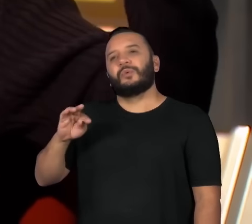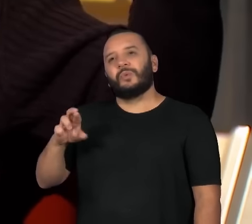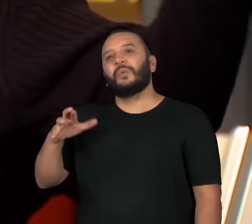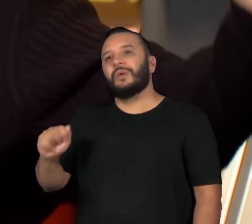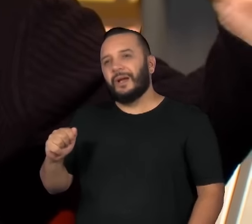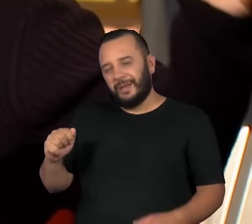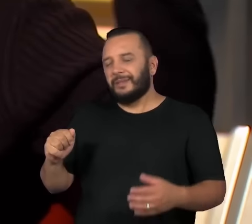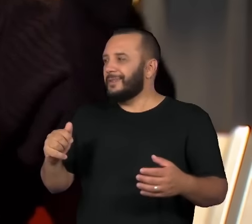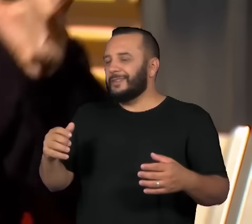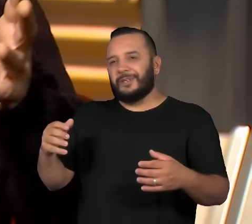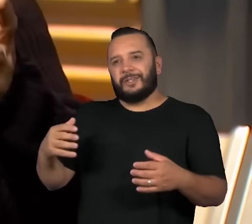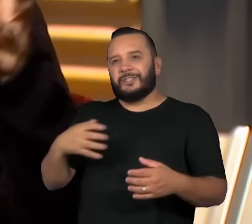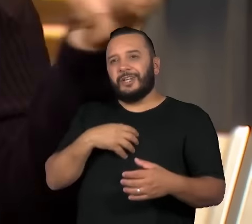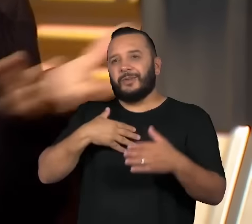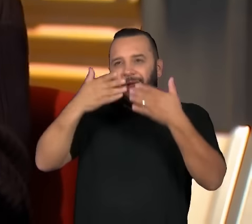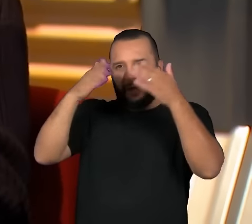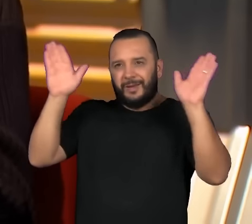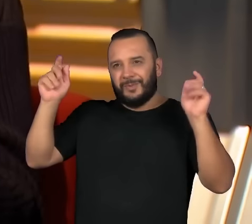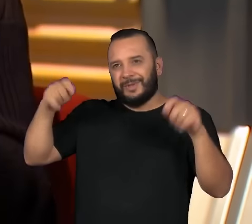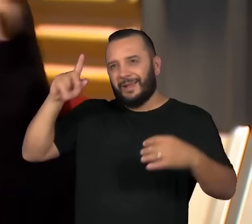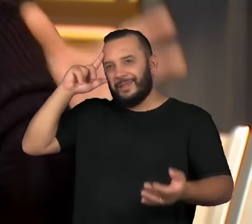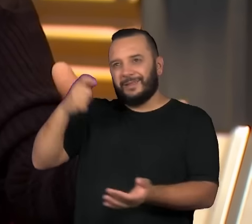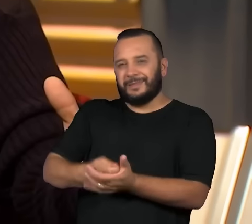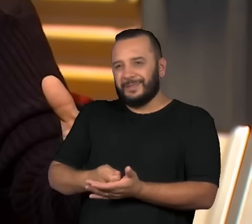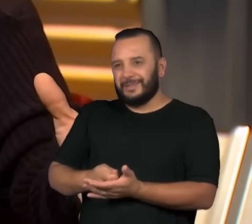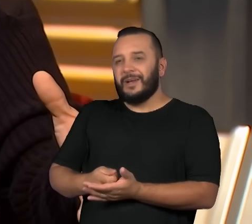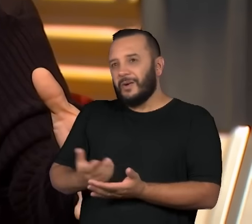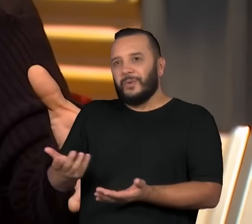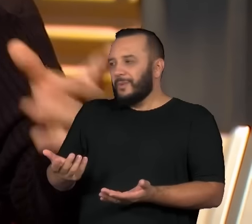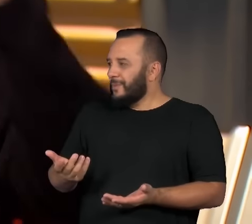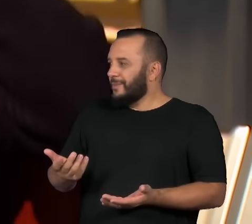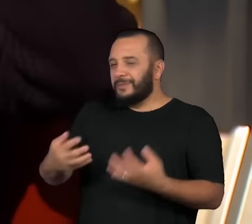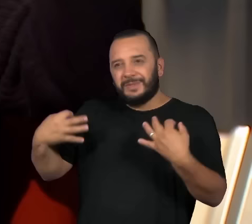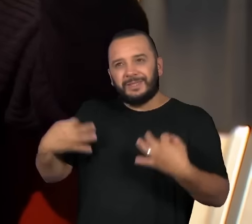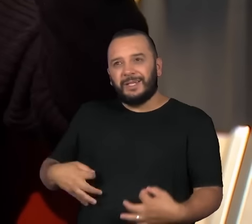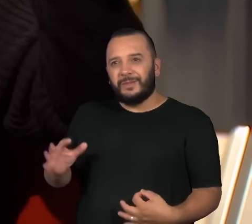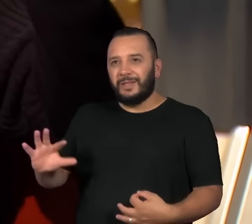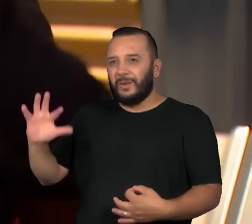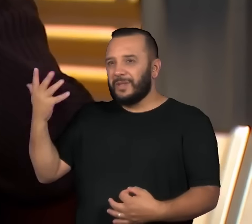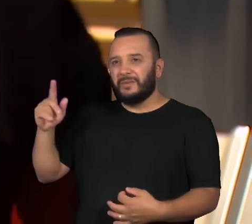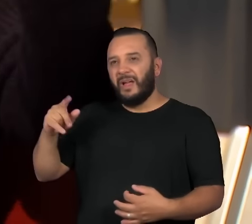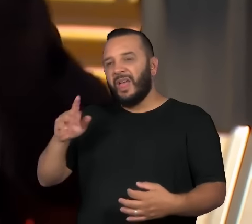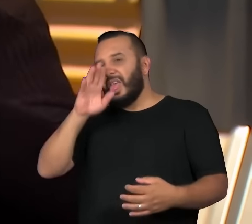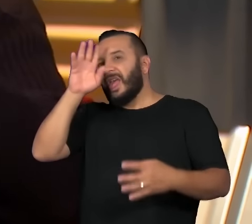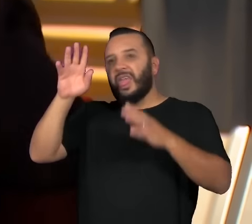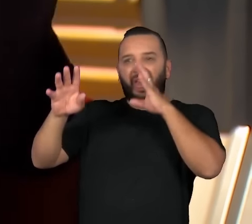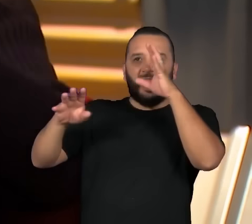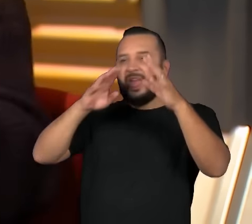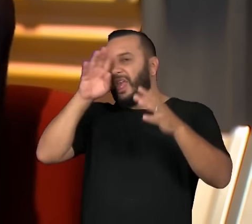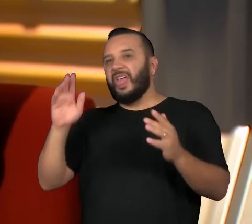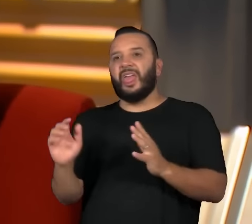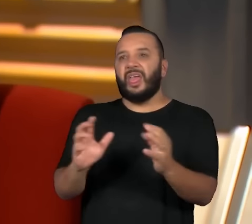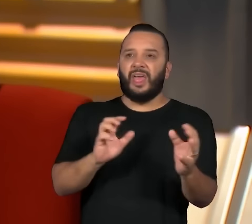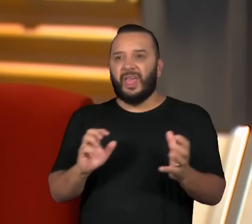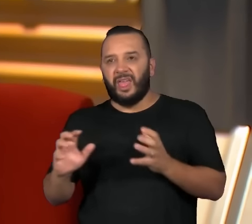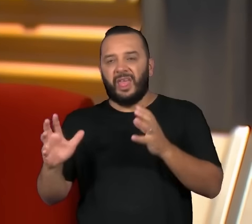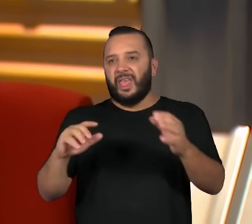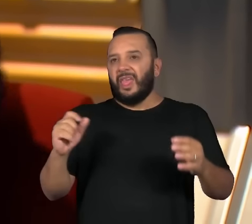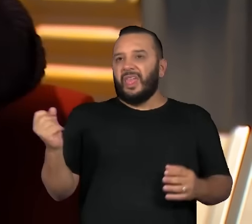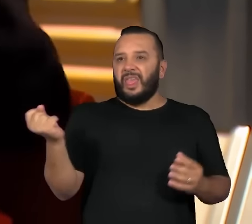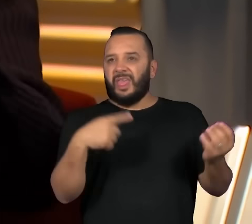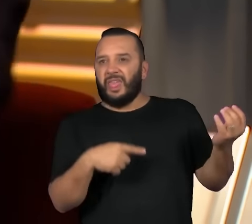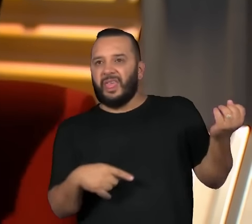possibilidades de fazer decisões com embasamento no que está acontecendo. E não em suposições e picuinhas e